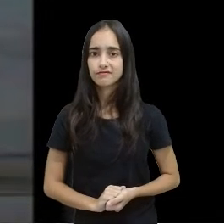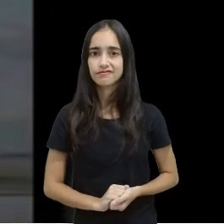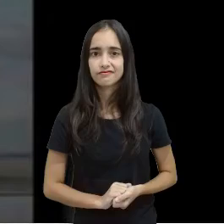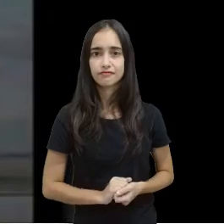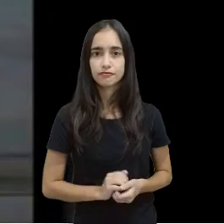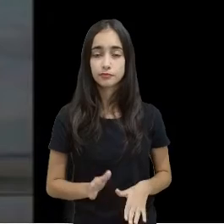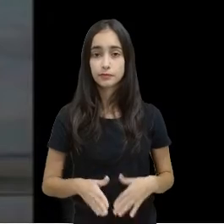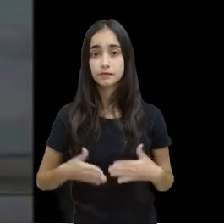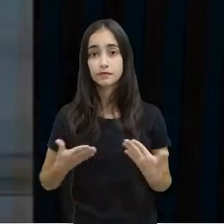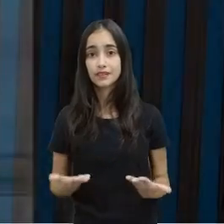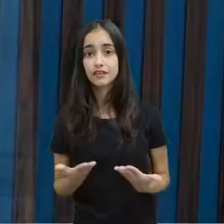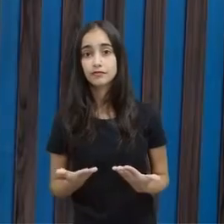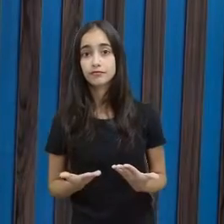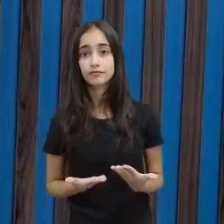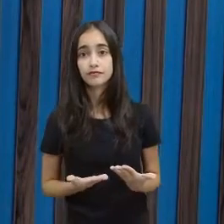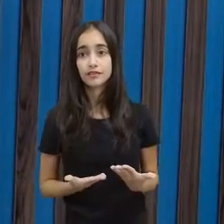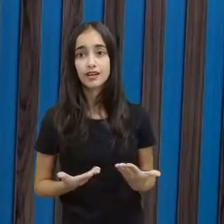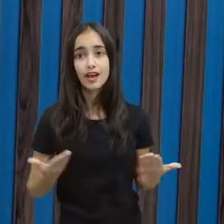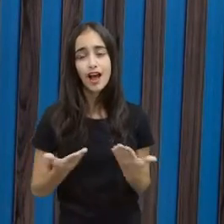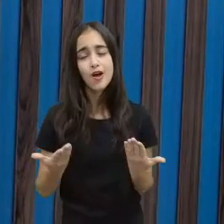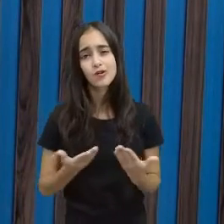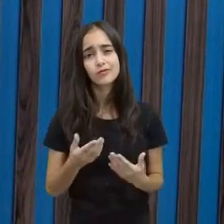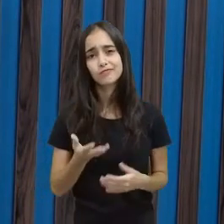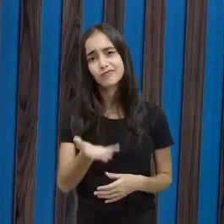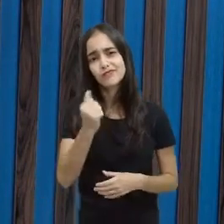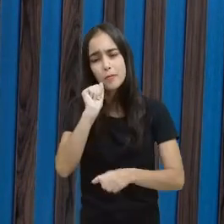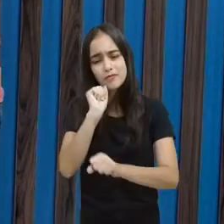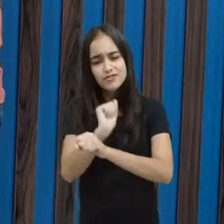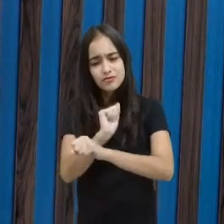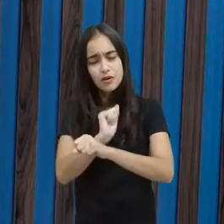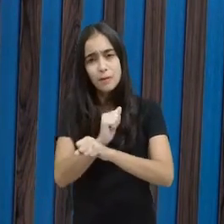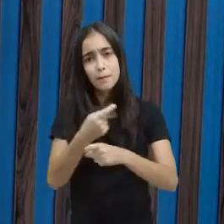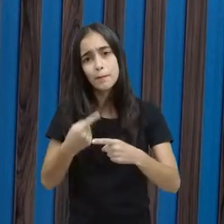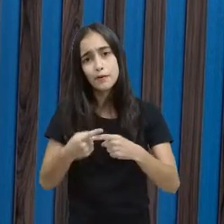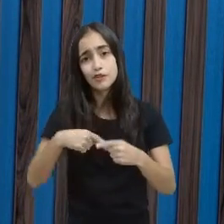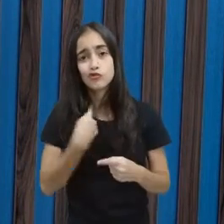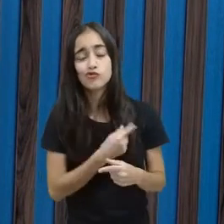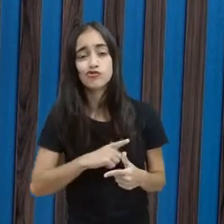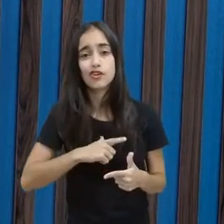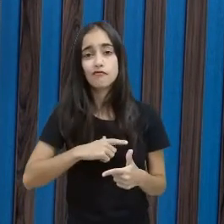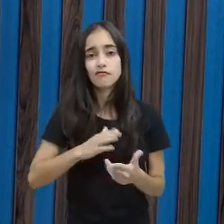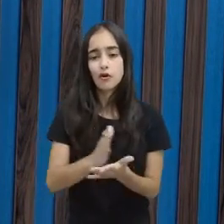Então, vamos aguardar aí que a gente está tendo um probleminha